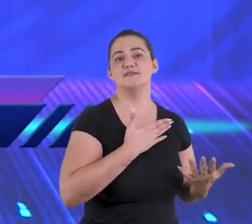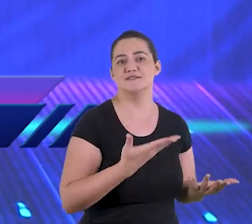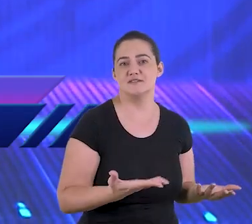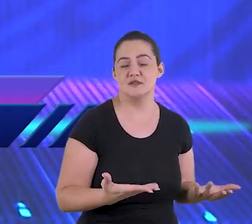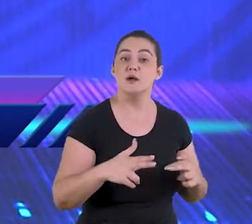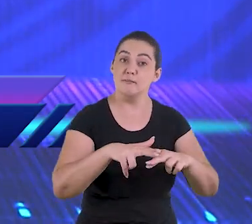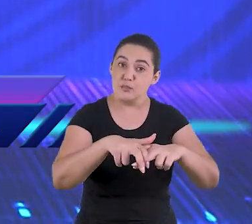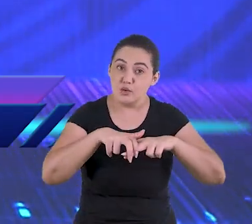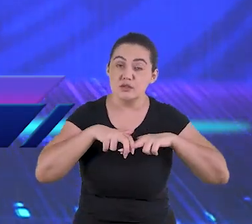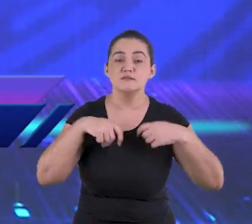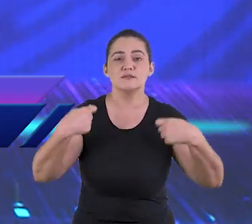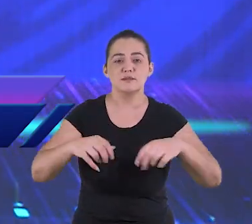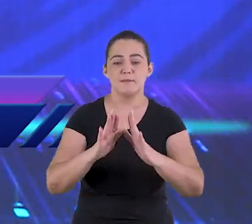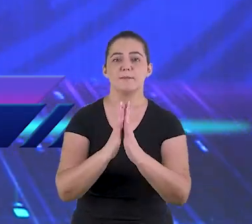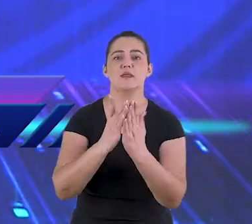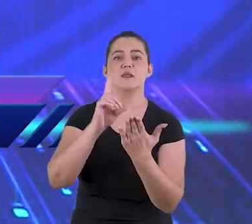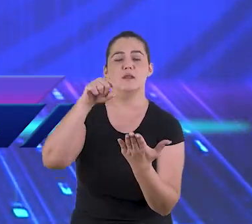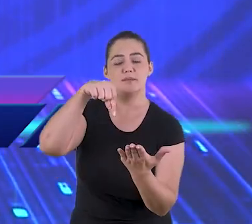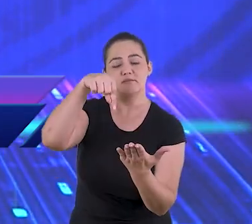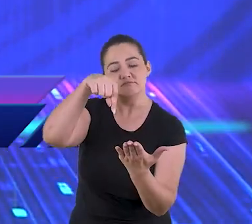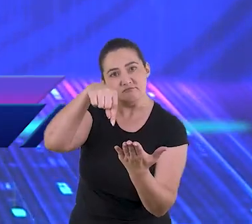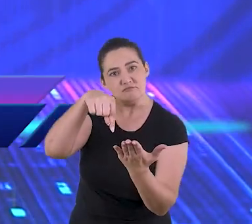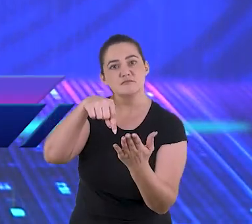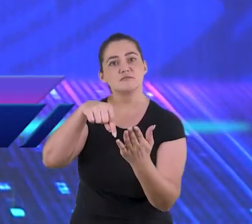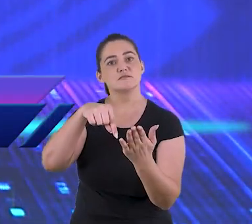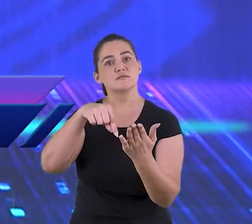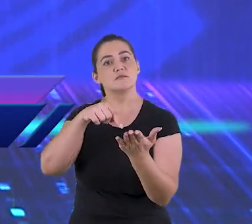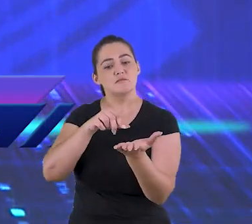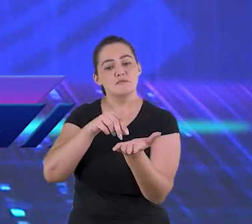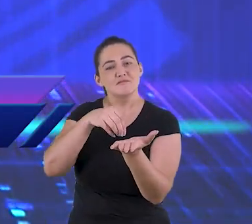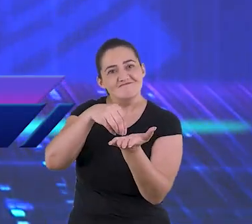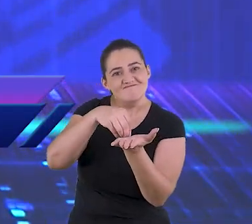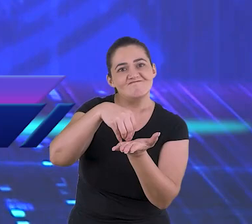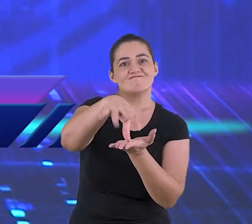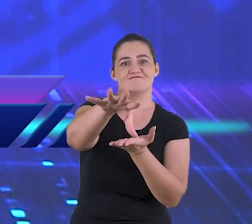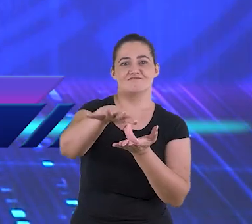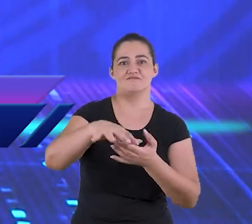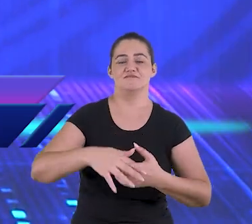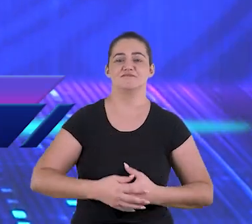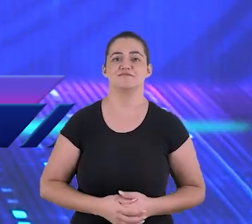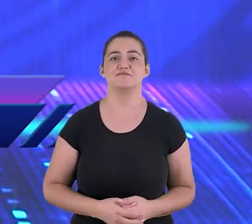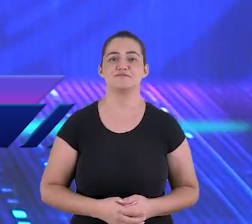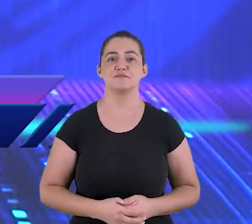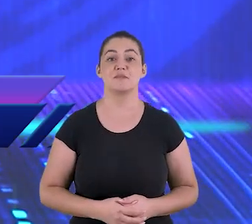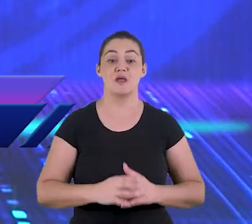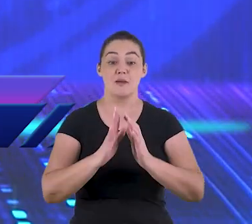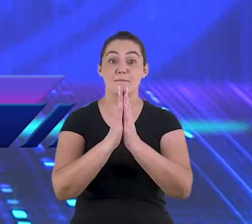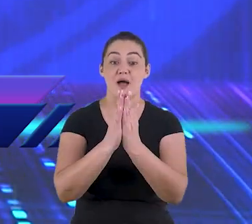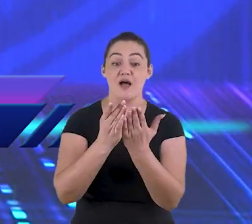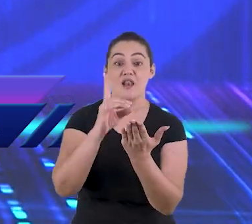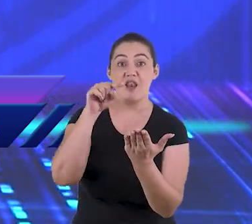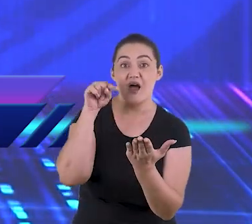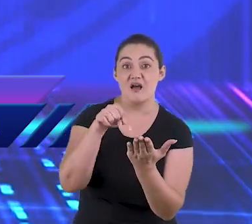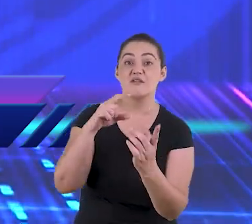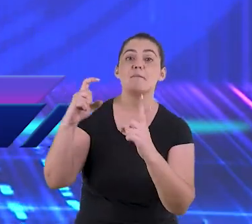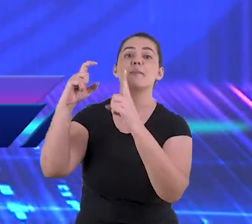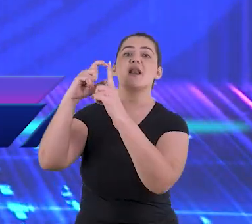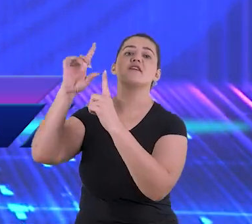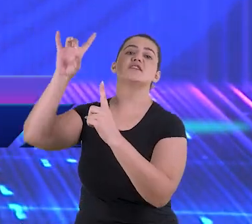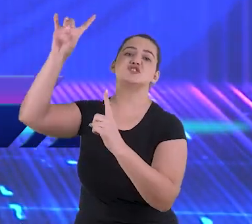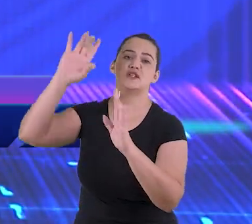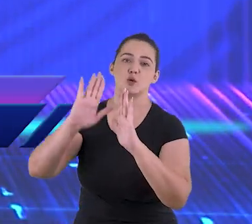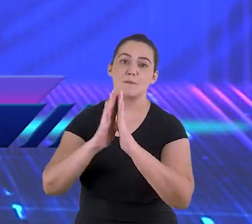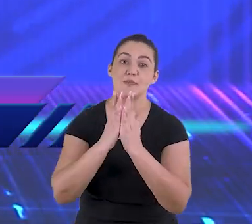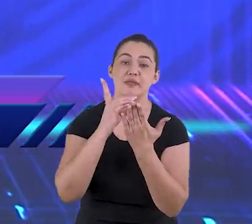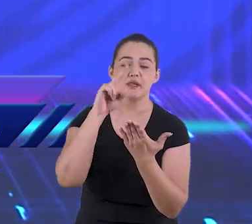Bíblia. Como eu sempre tenho dito aqui no programa Arena do Futuro, tudo começa na palavra. E é na palavra